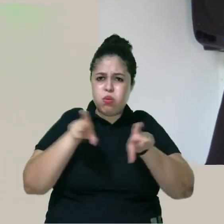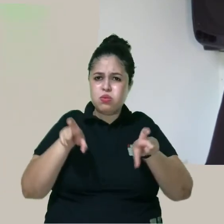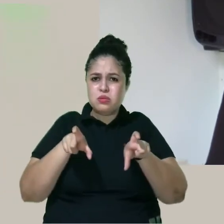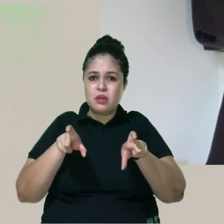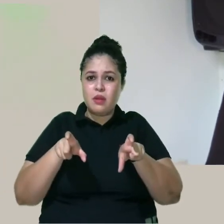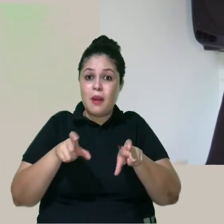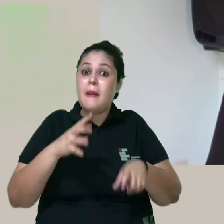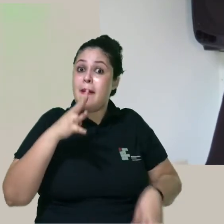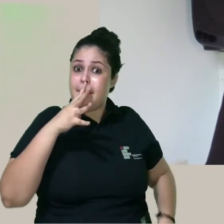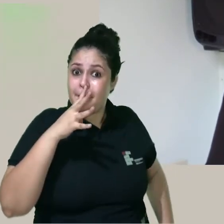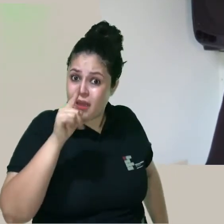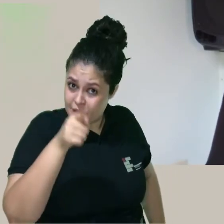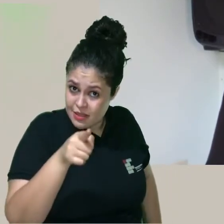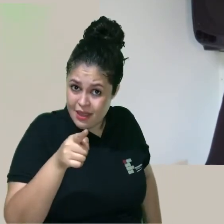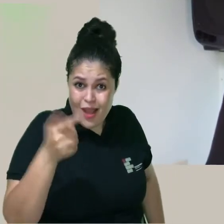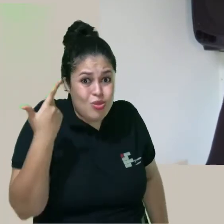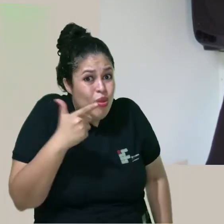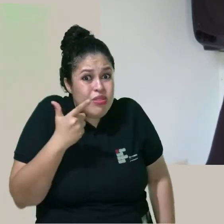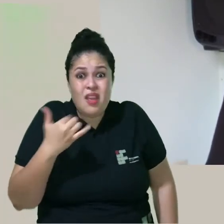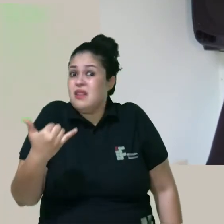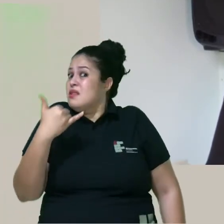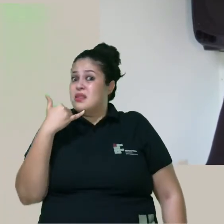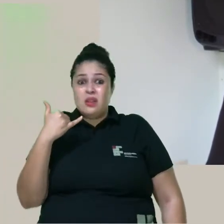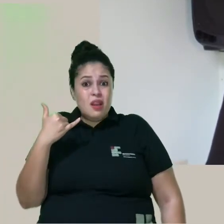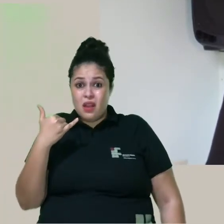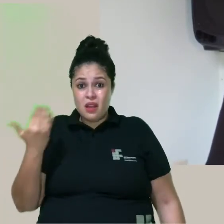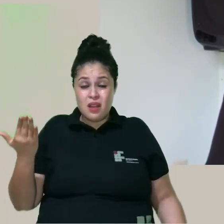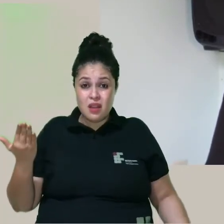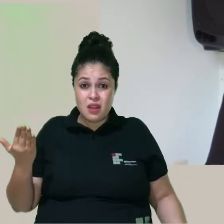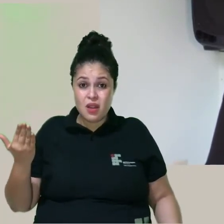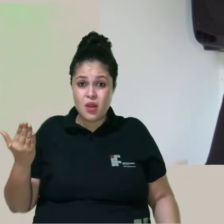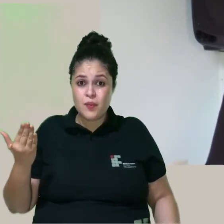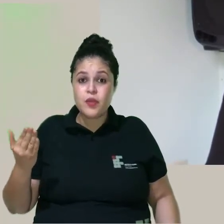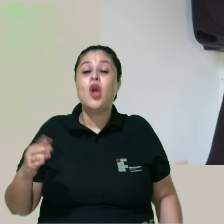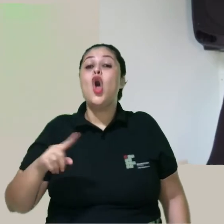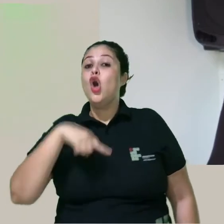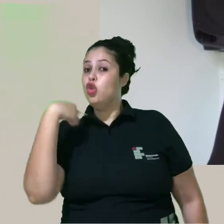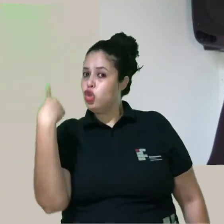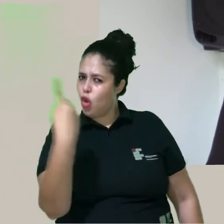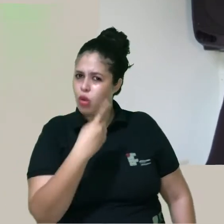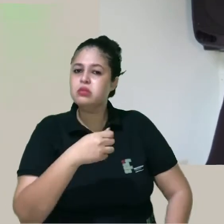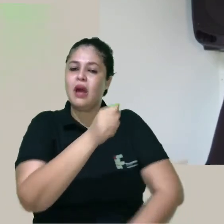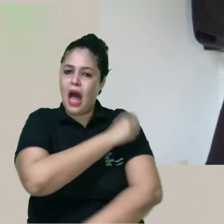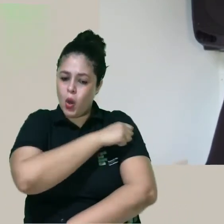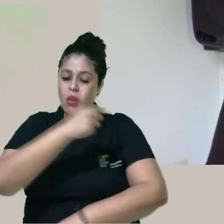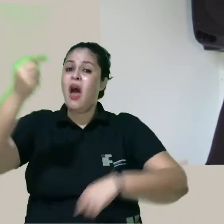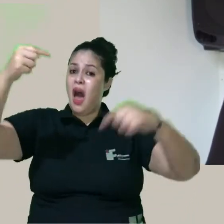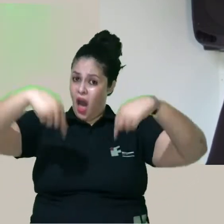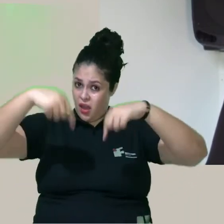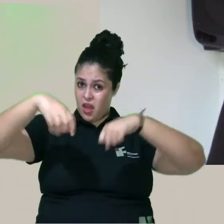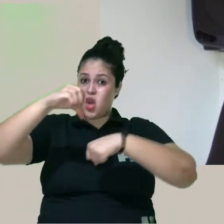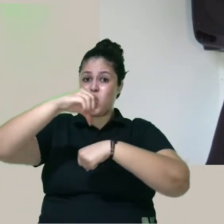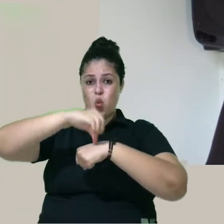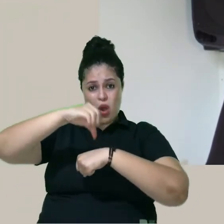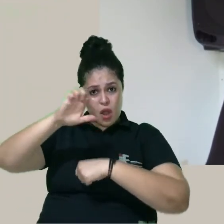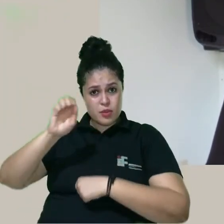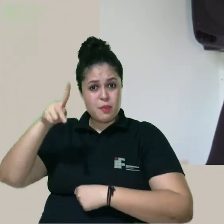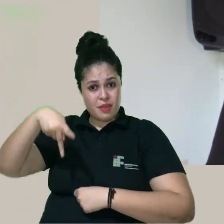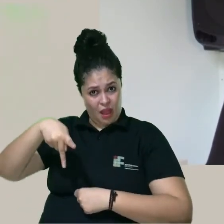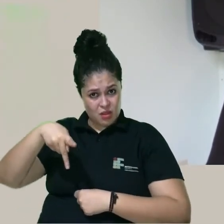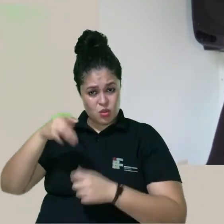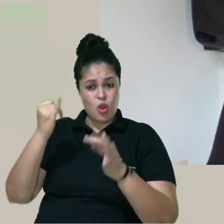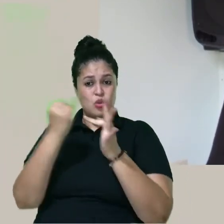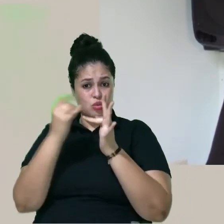e, pasmem vocês, por não ter nem celular, né? Nossos alunos aqui de Presidente Epitácio, do